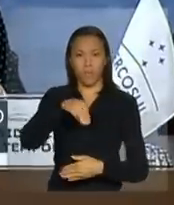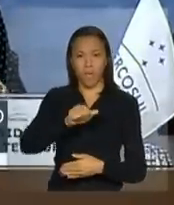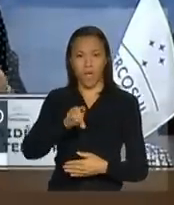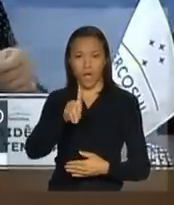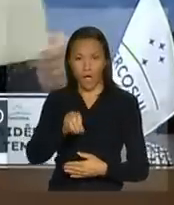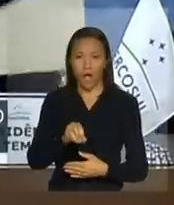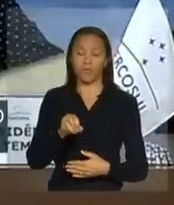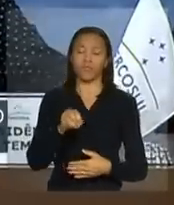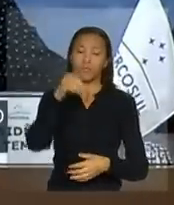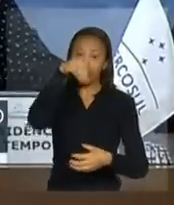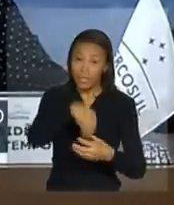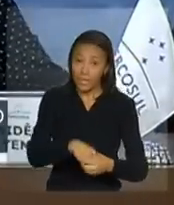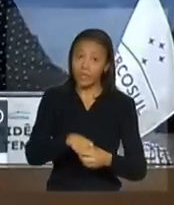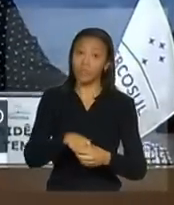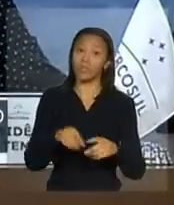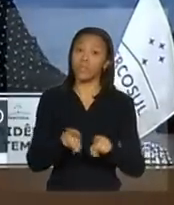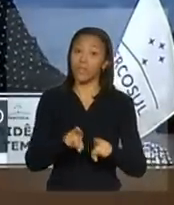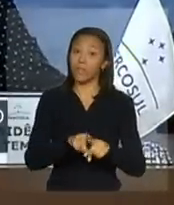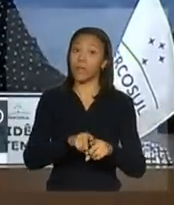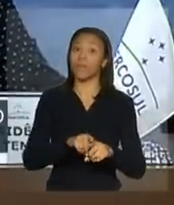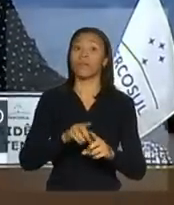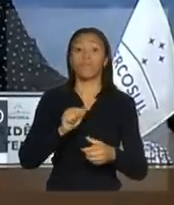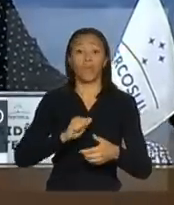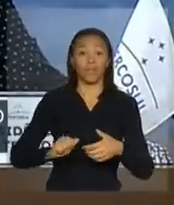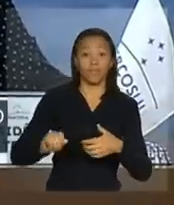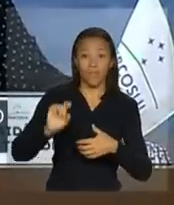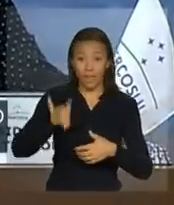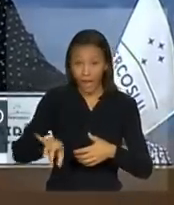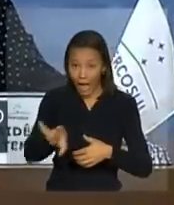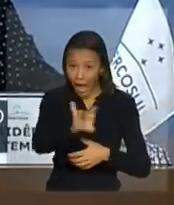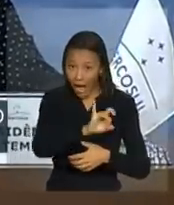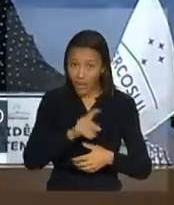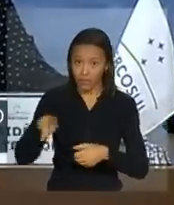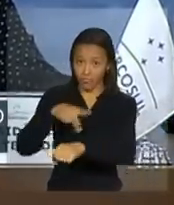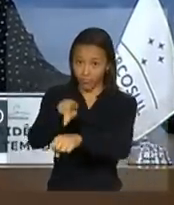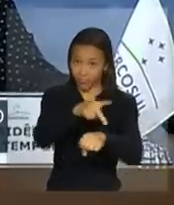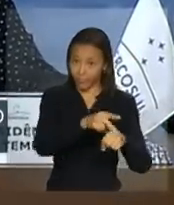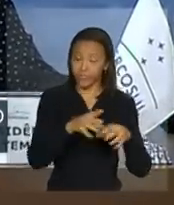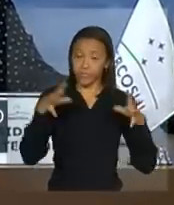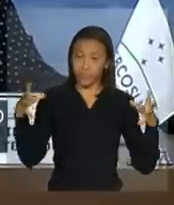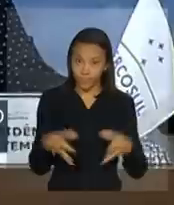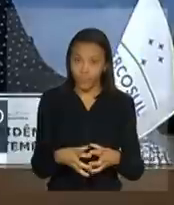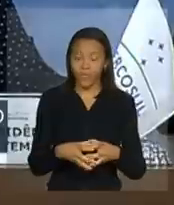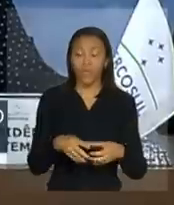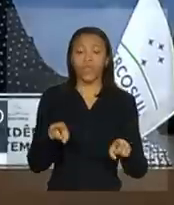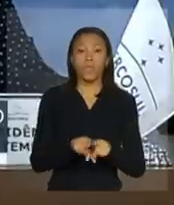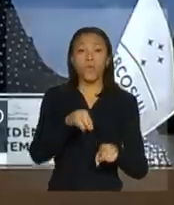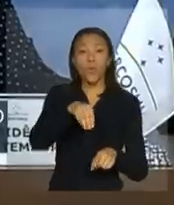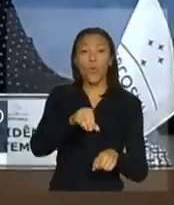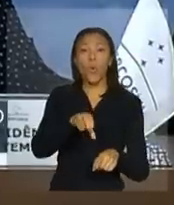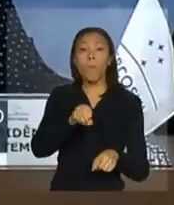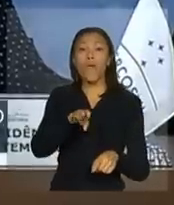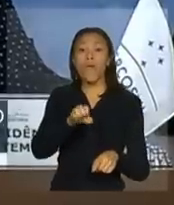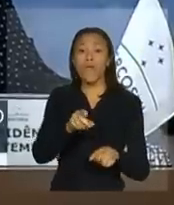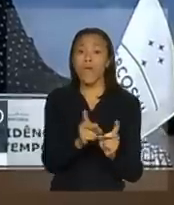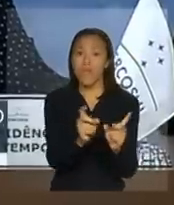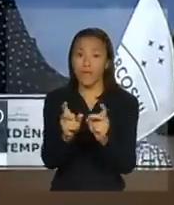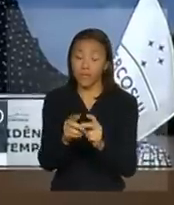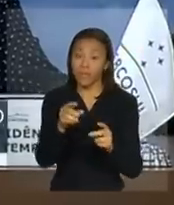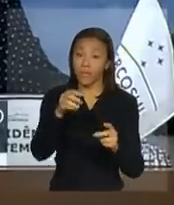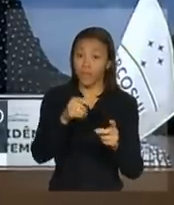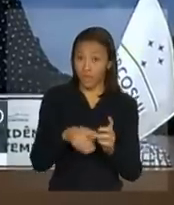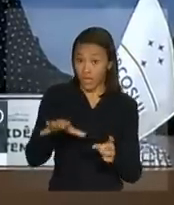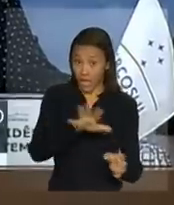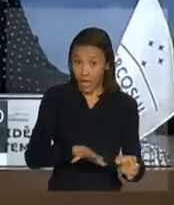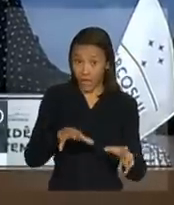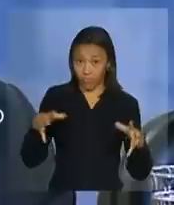e, obviamente, para o mercado regional. O comércio na zona do Mercosul revela-se